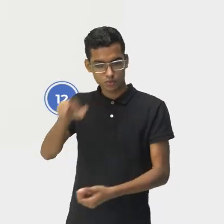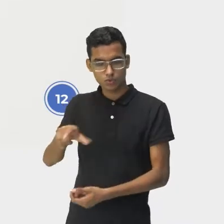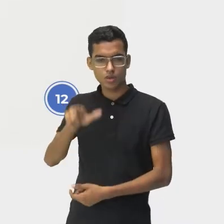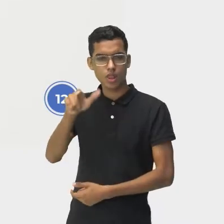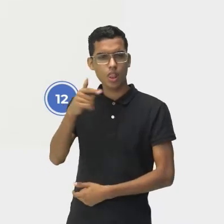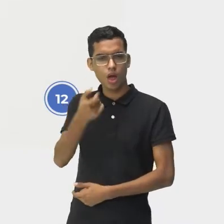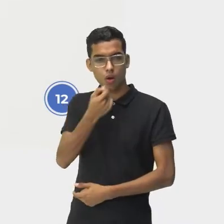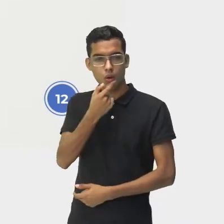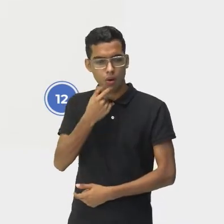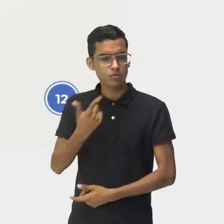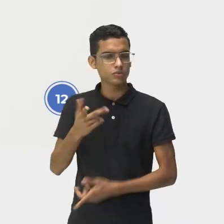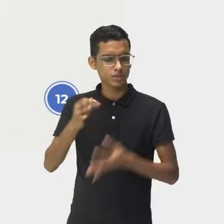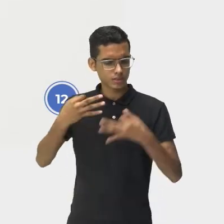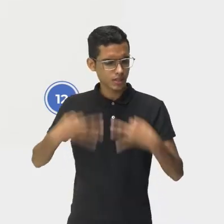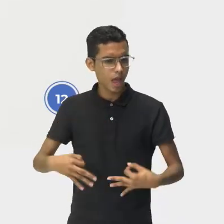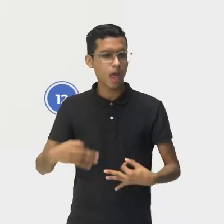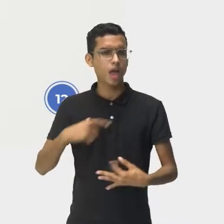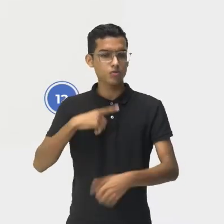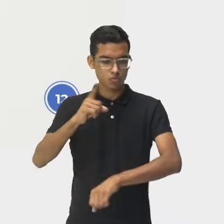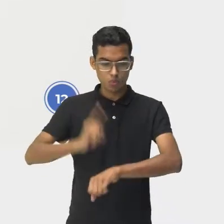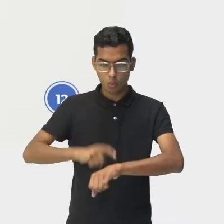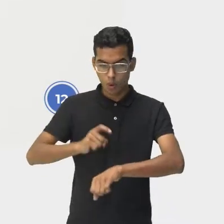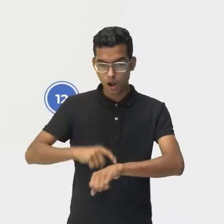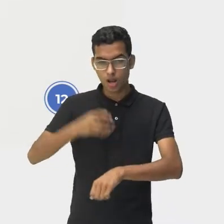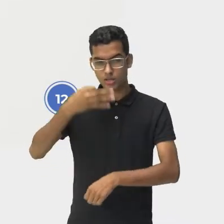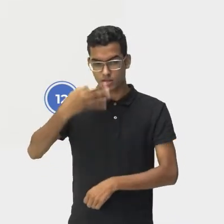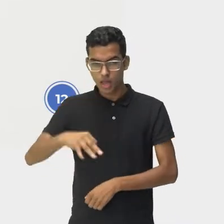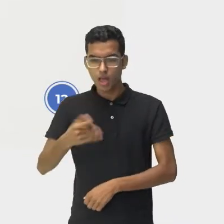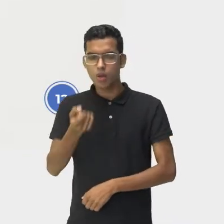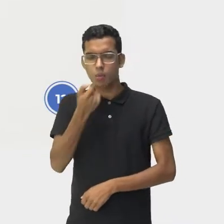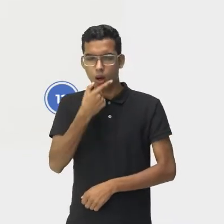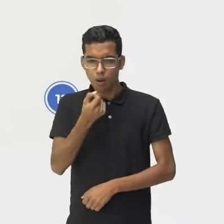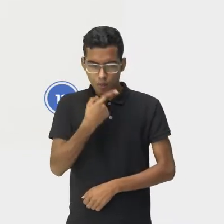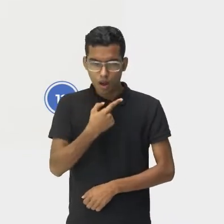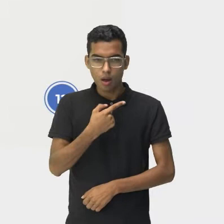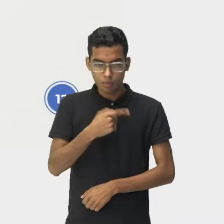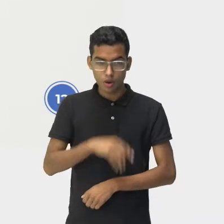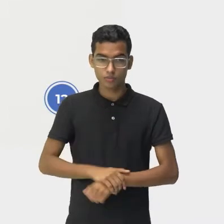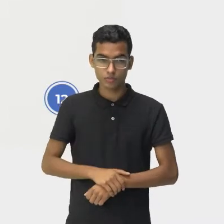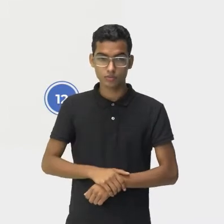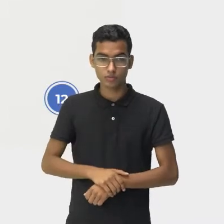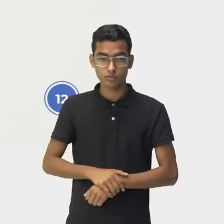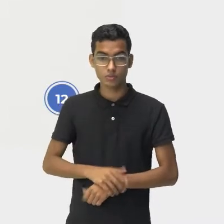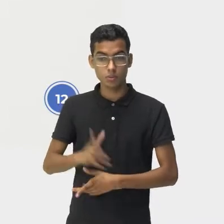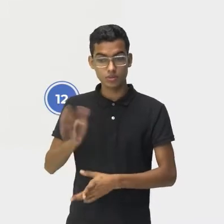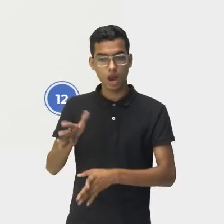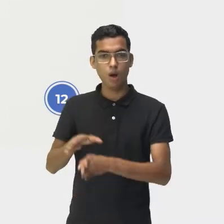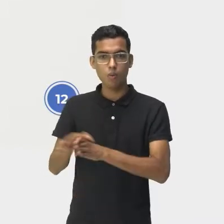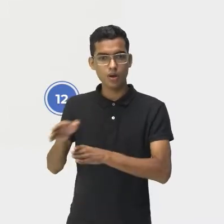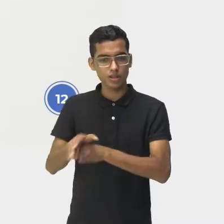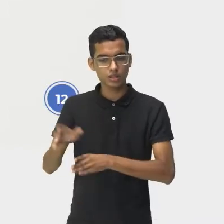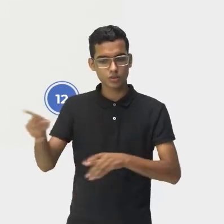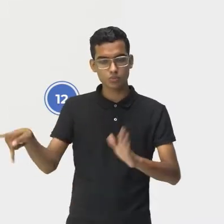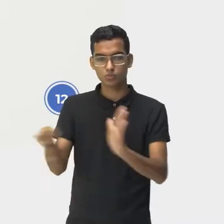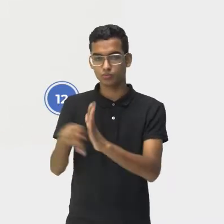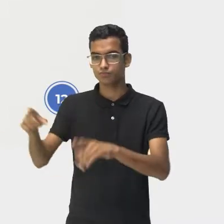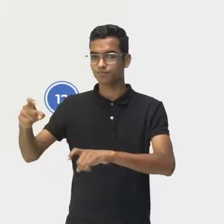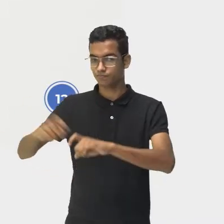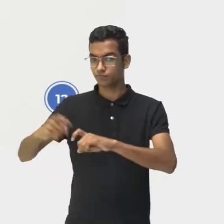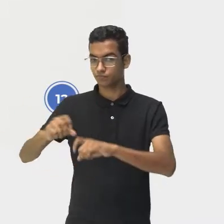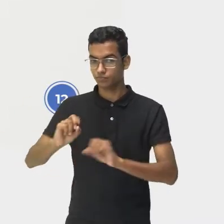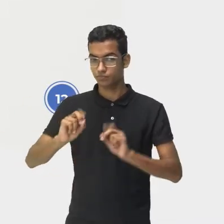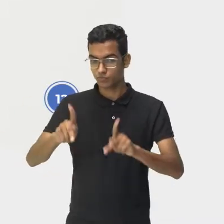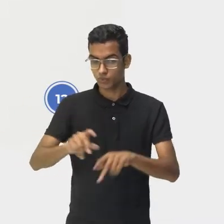controlado, então precisa tomar no horário correto, de acordo com as informações médicas. E quando o médico